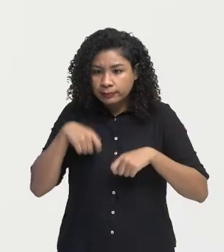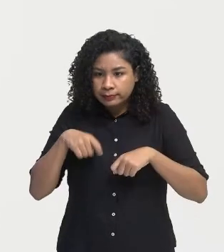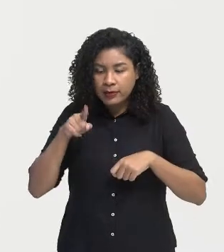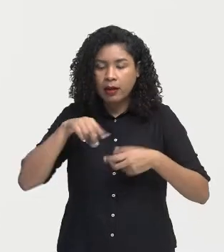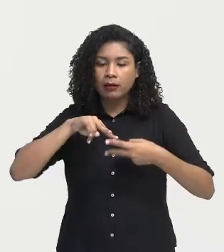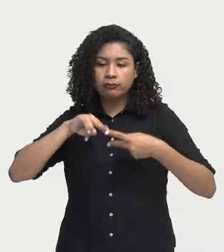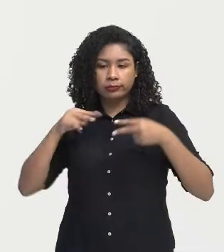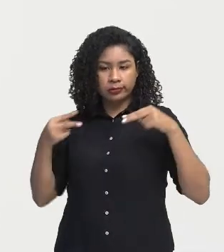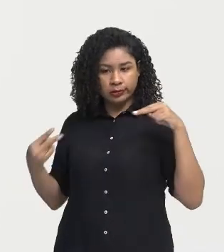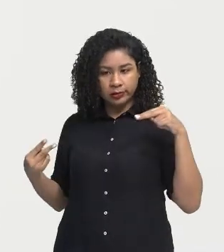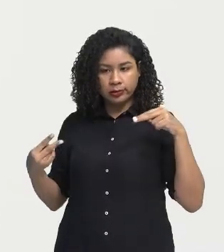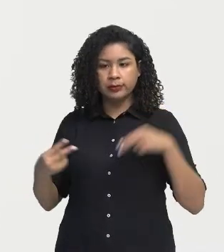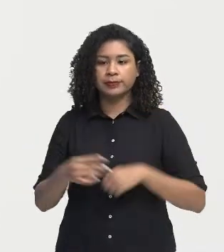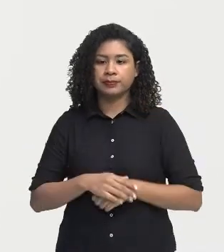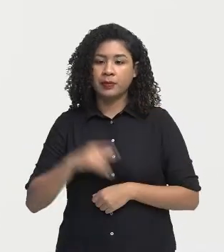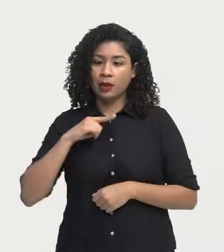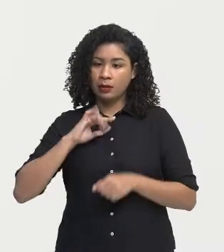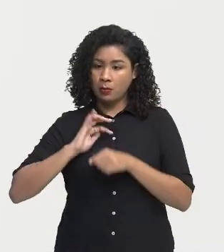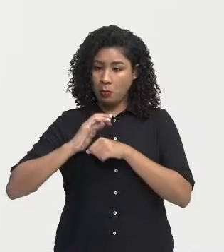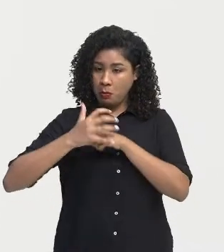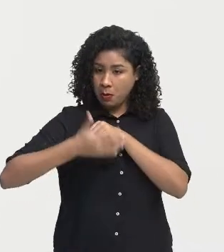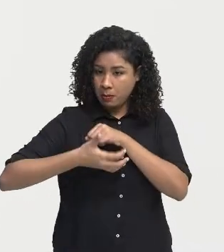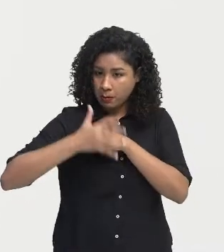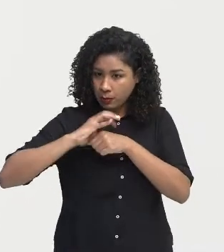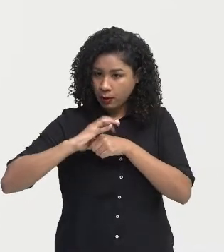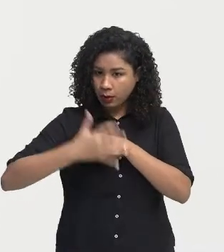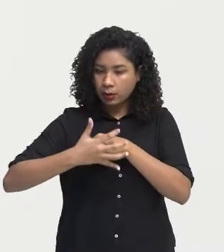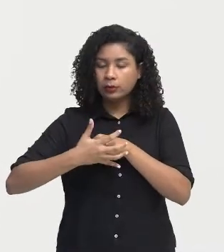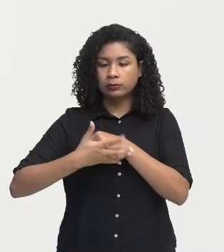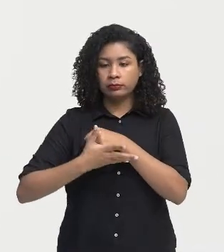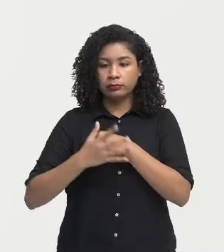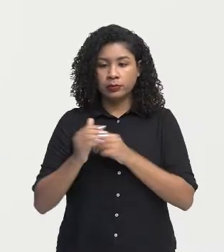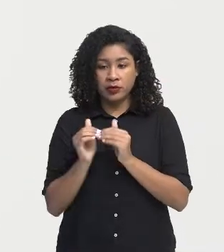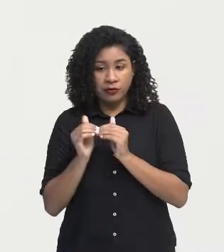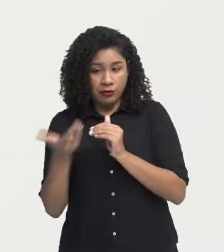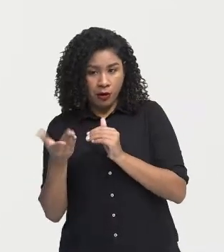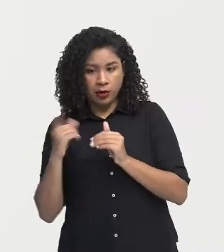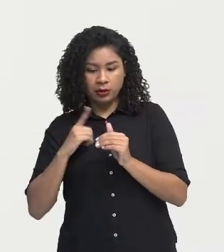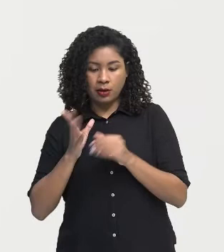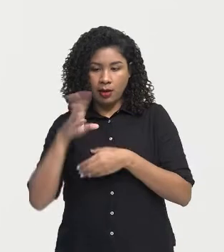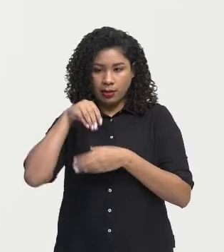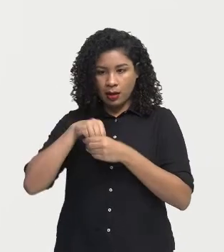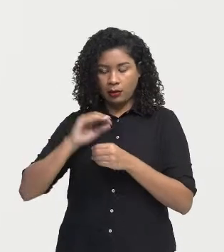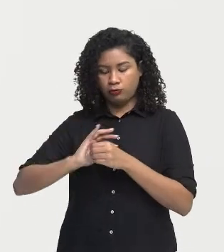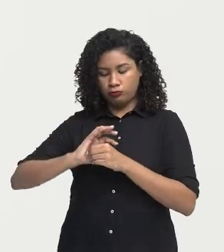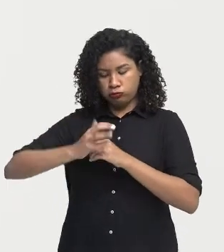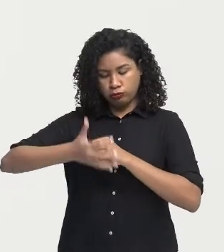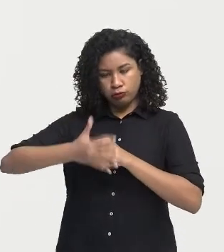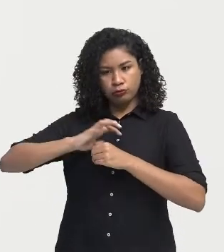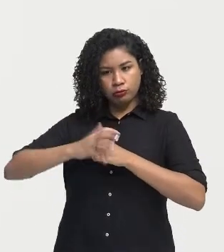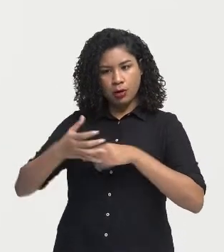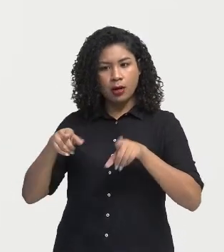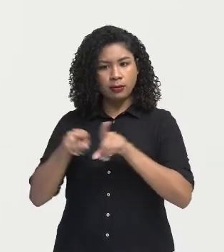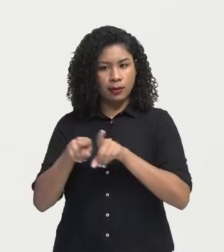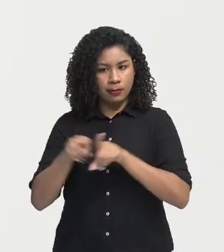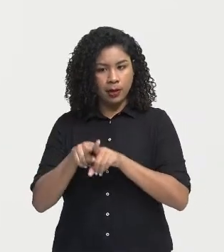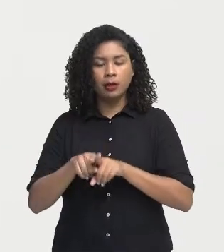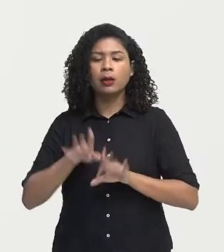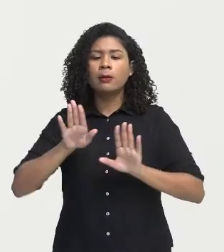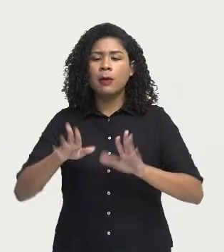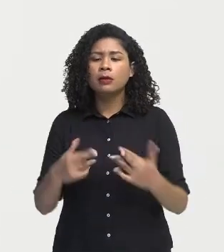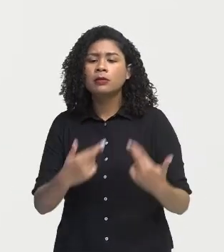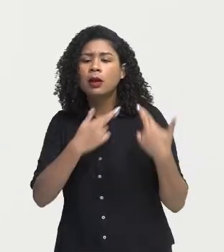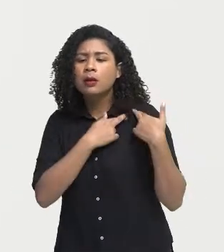pode observar, uma membrana mais externa e outra interna. E aí, qual é a principal função da mitocôndria? É